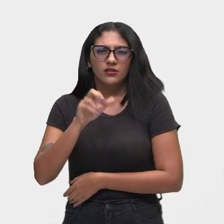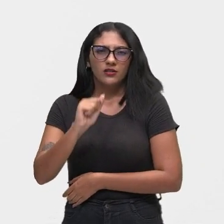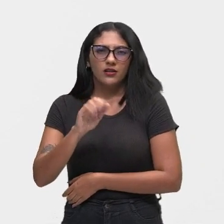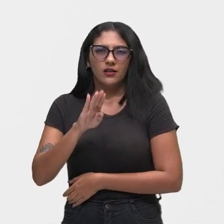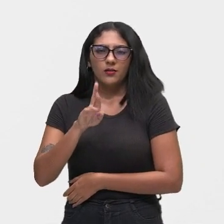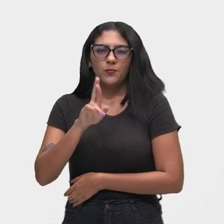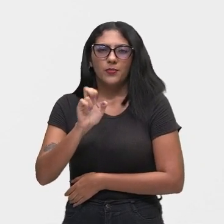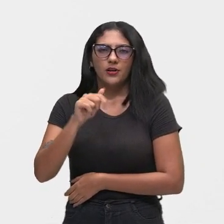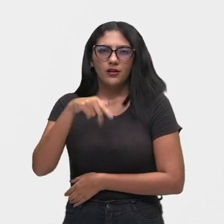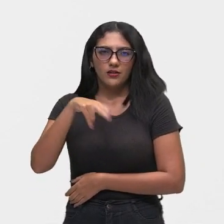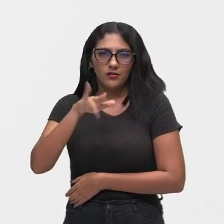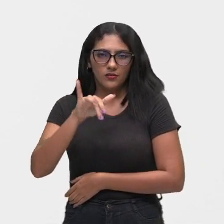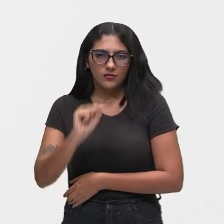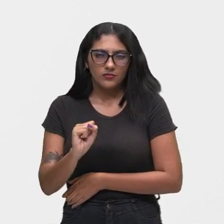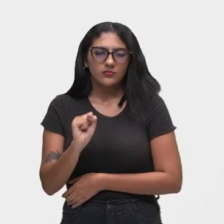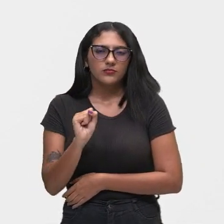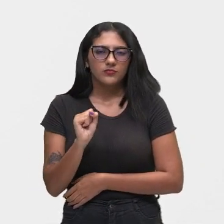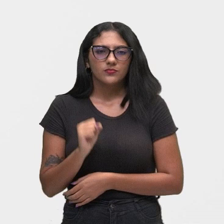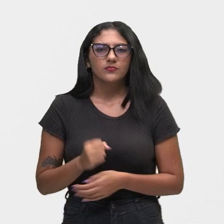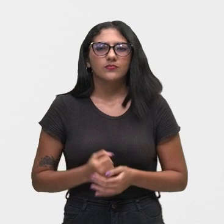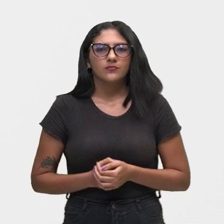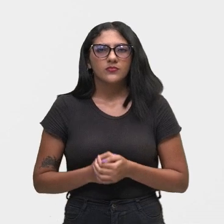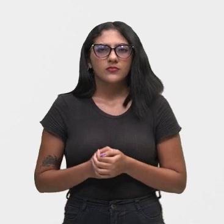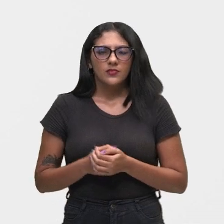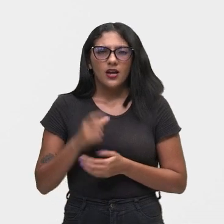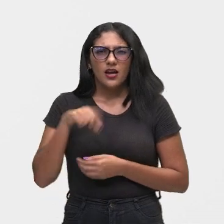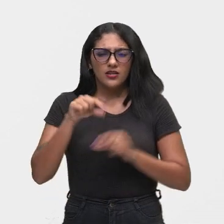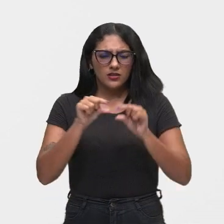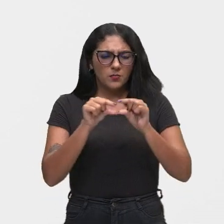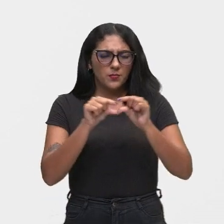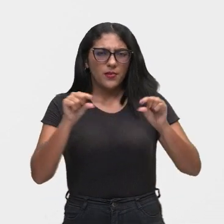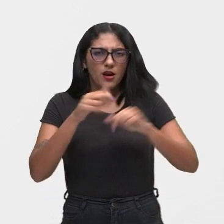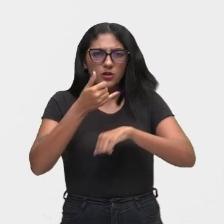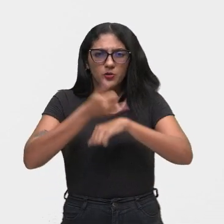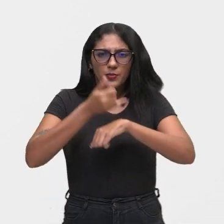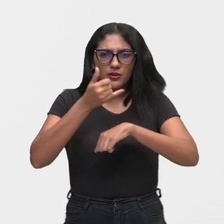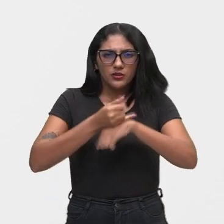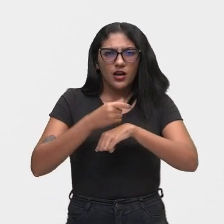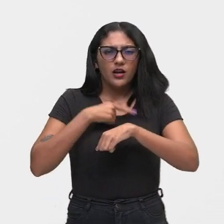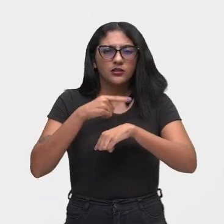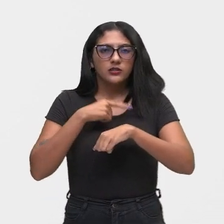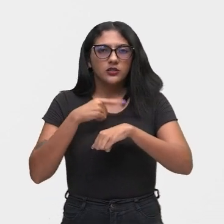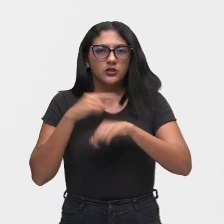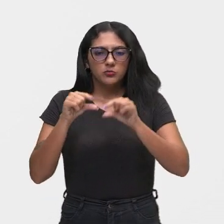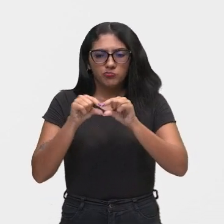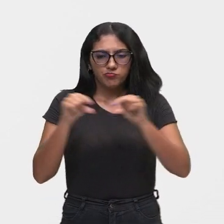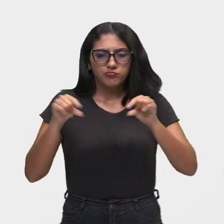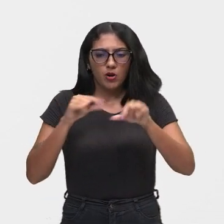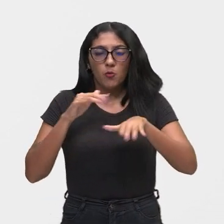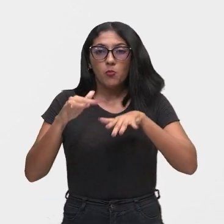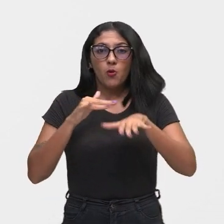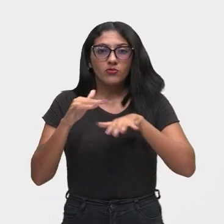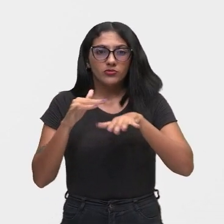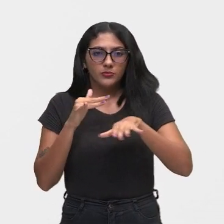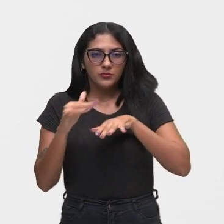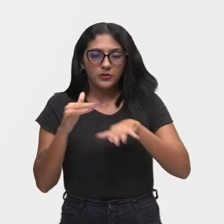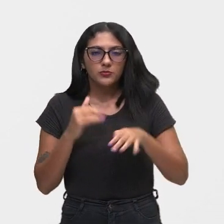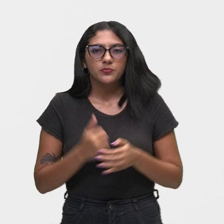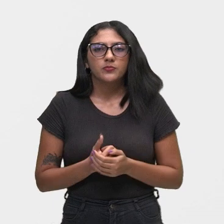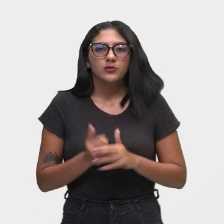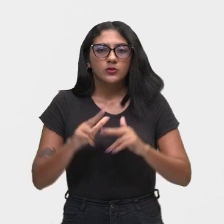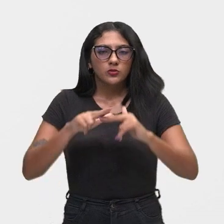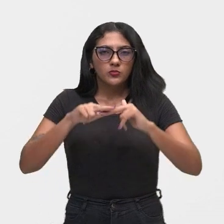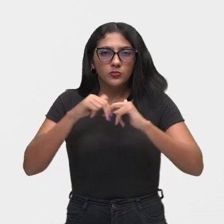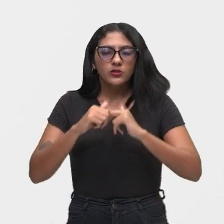Então, nesse pistão, ele se movimentava e essa movimentação é que fazia com que o vapor